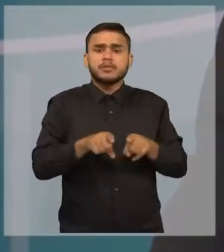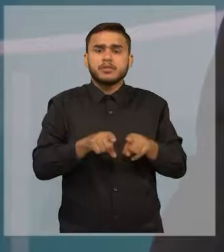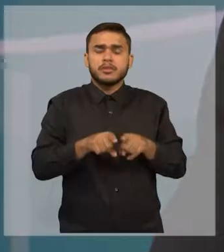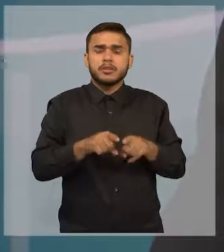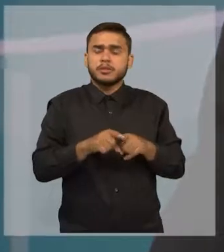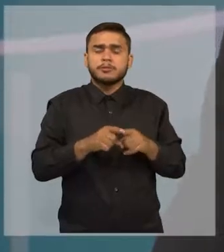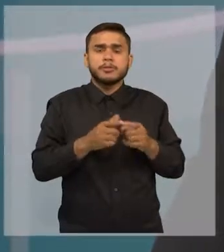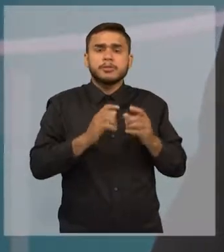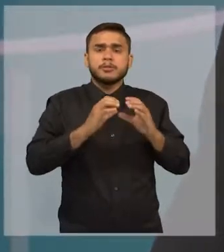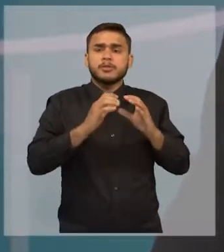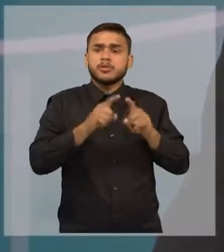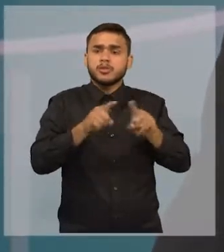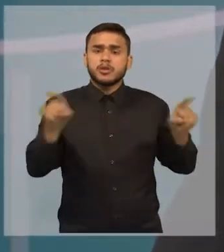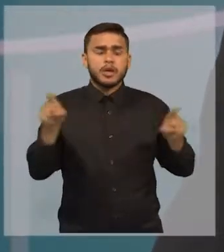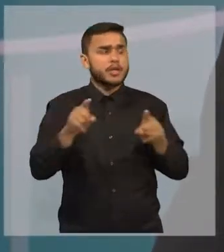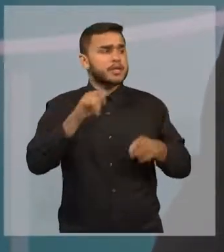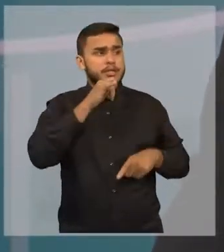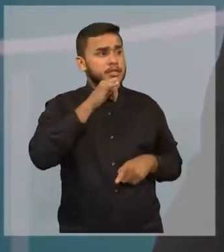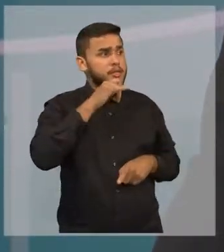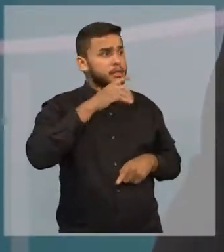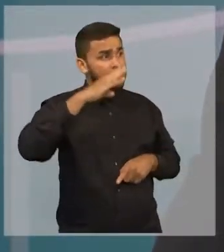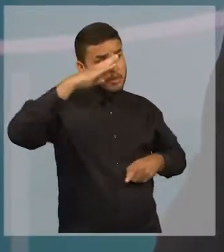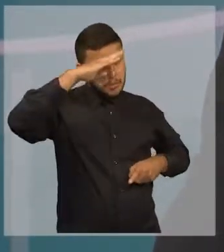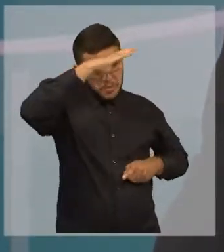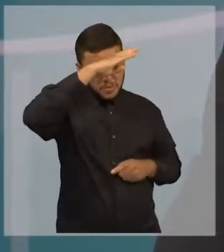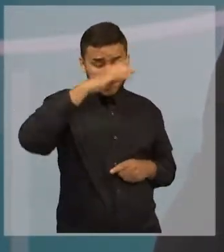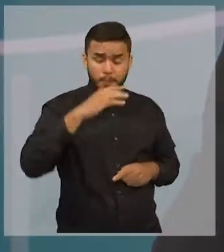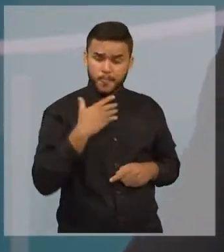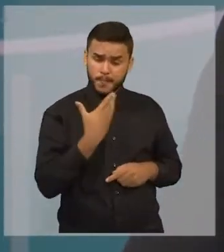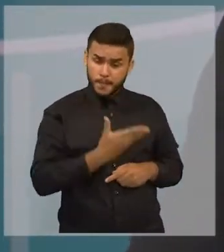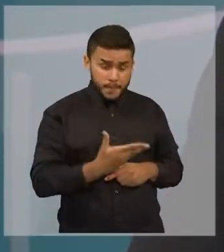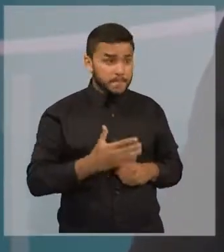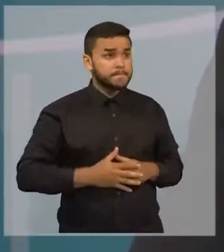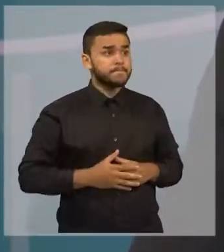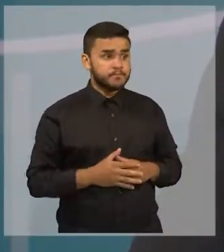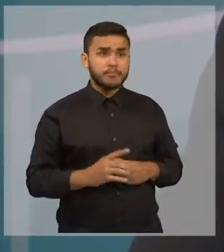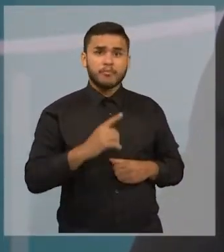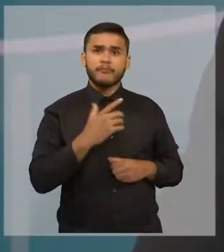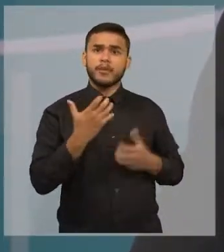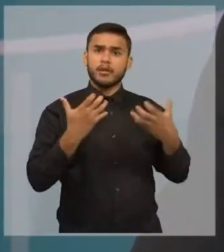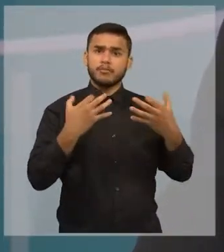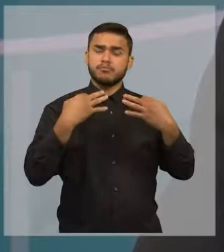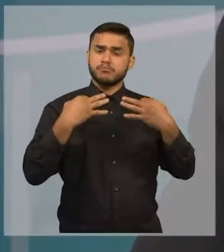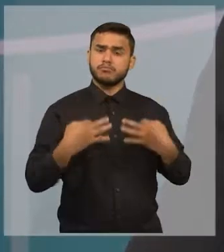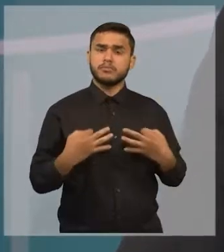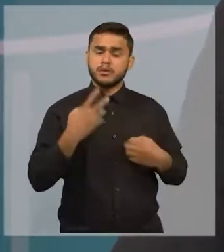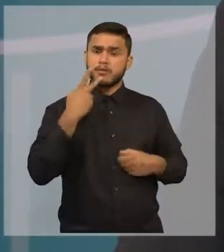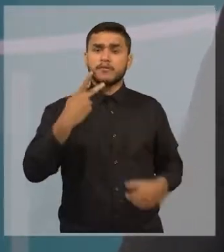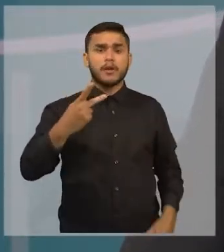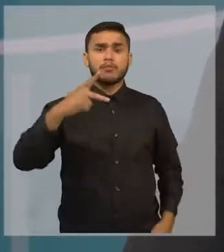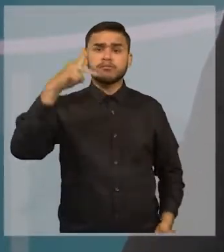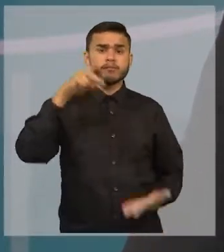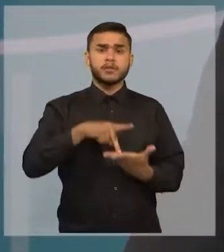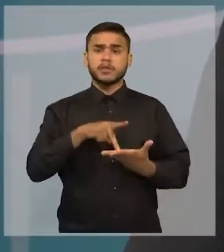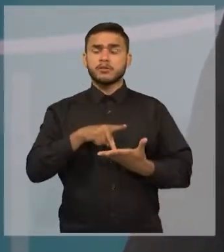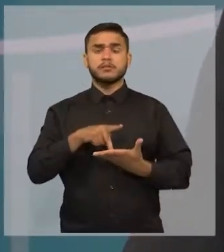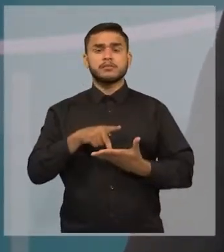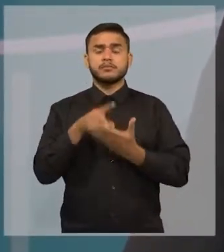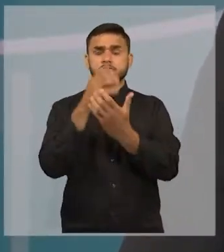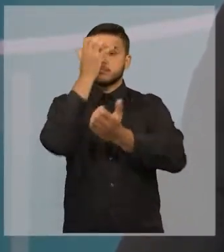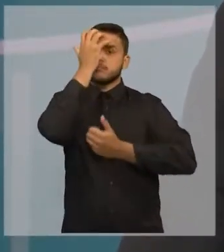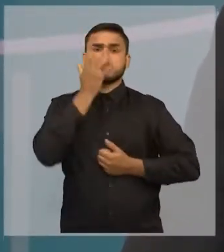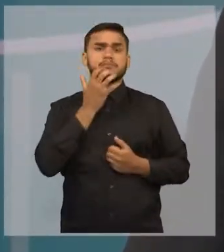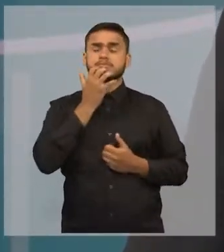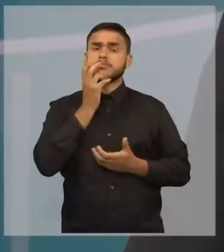deliberada, porque o presidente Bolsonaro, ele optou por uma conduta de franqueza absoluta,